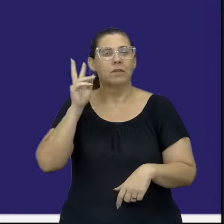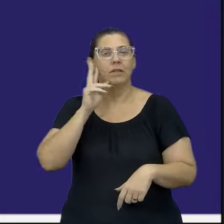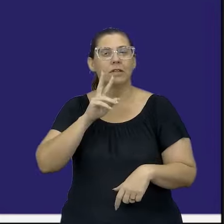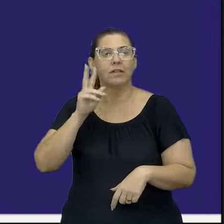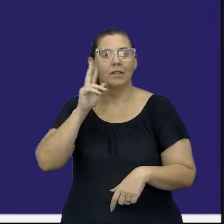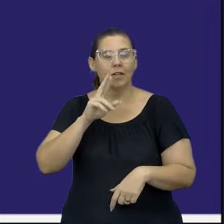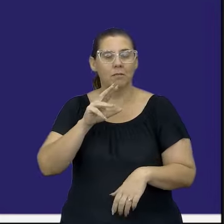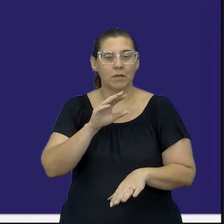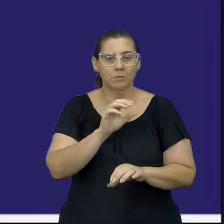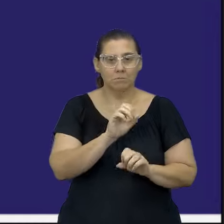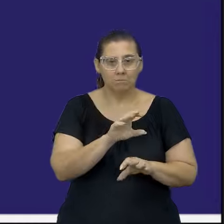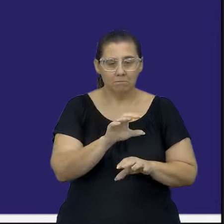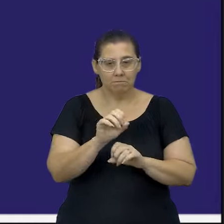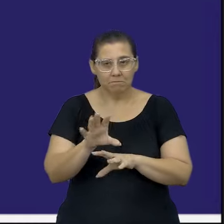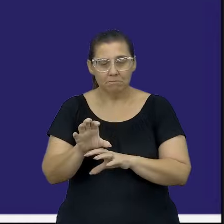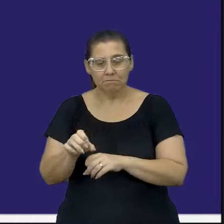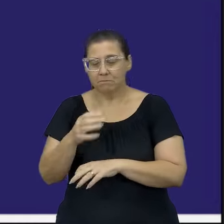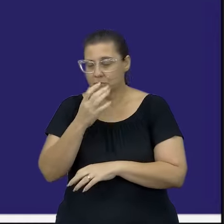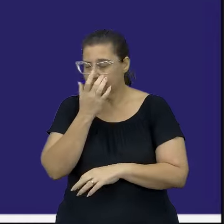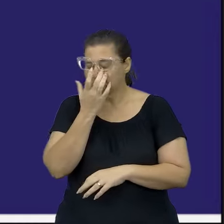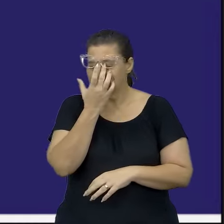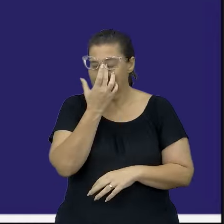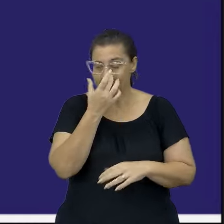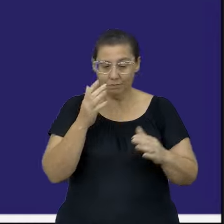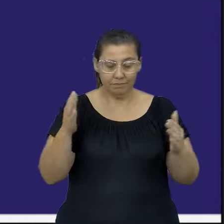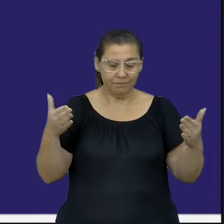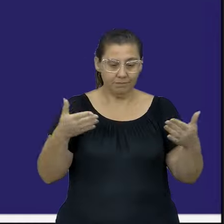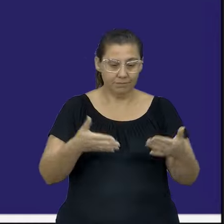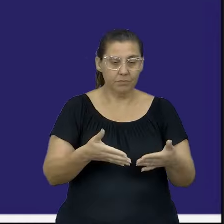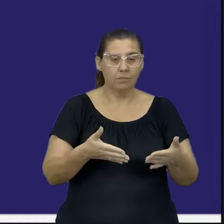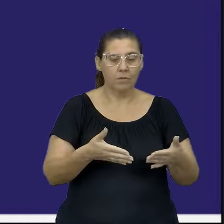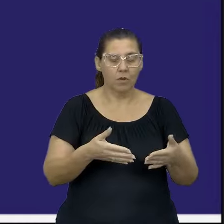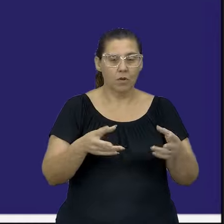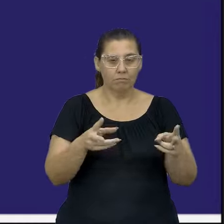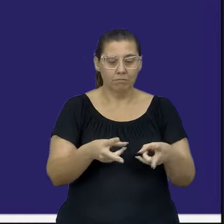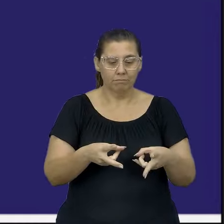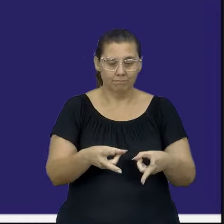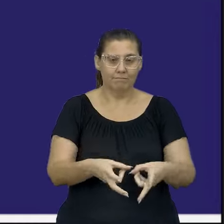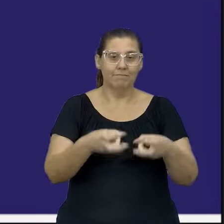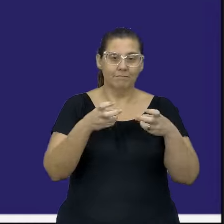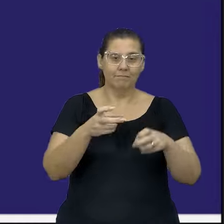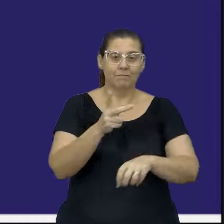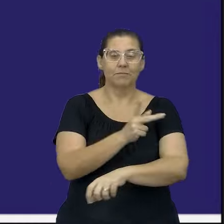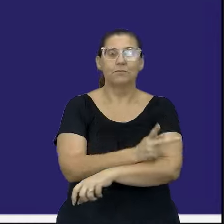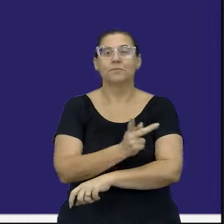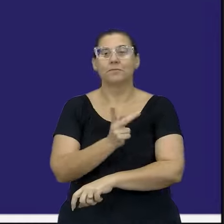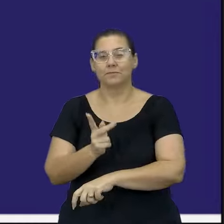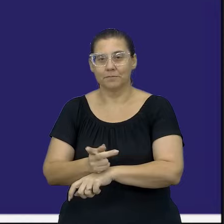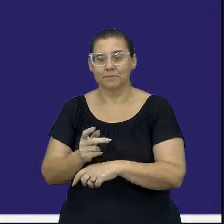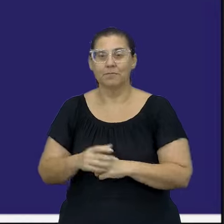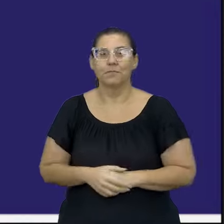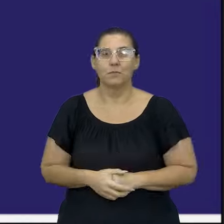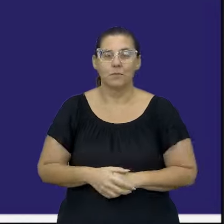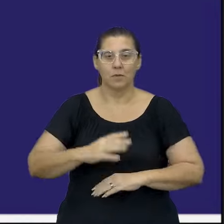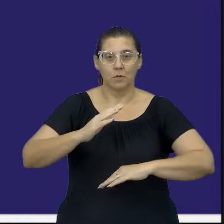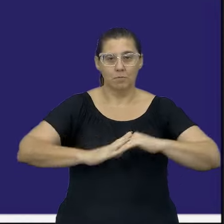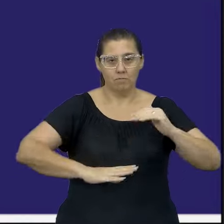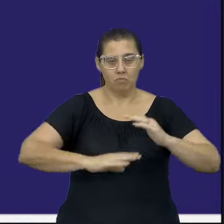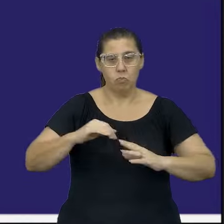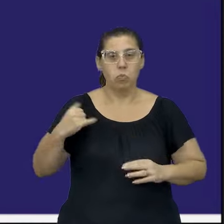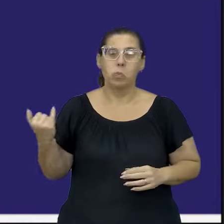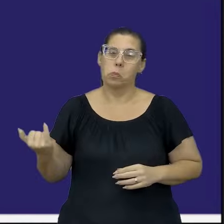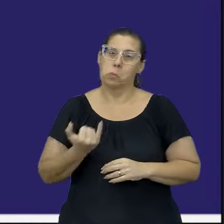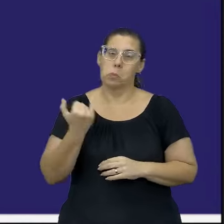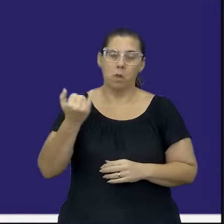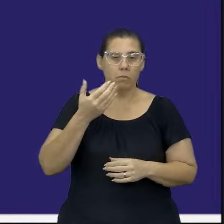essas orientações e focar o nosso olhar, né, pedagógico para as habilidades essenciais